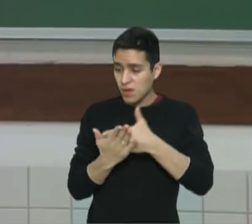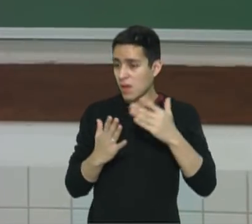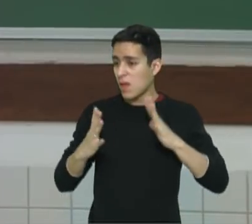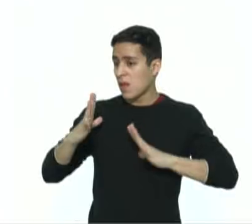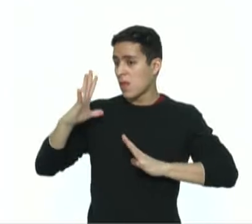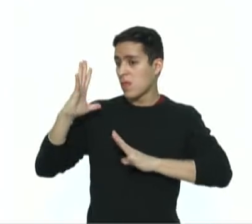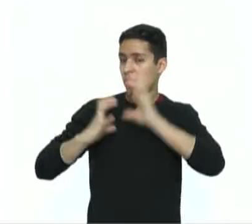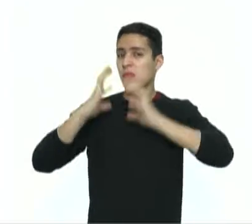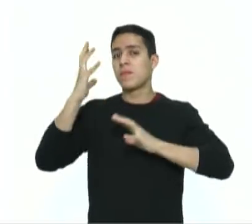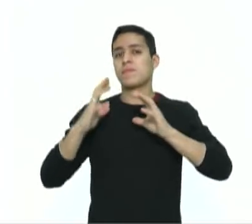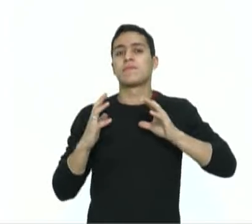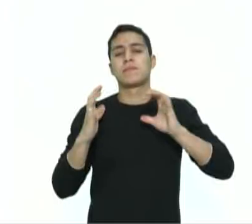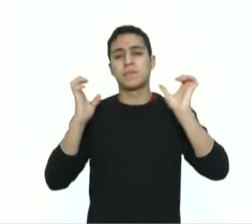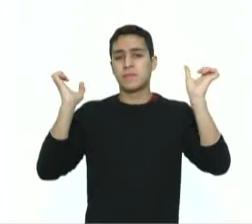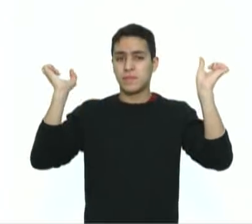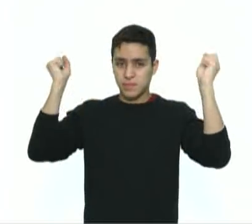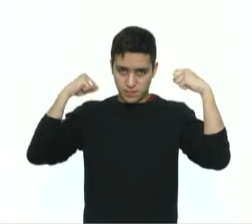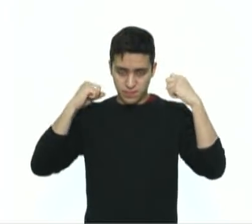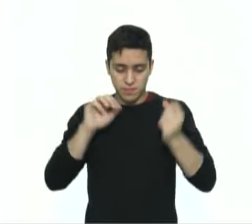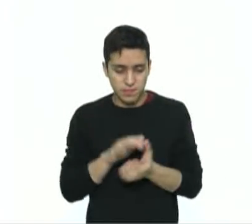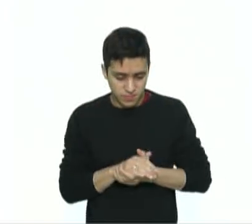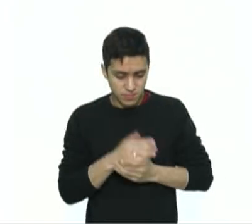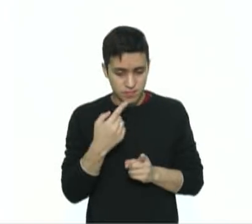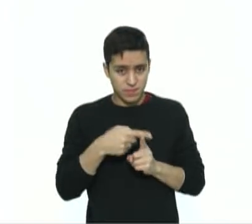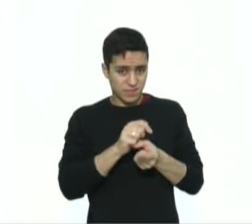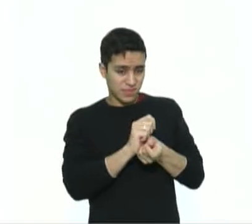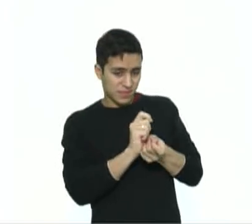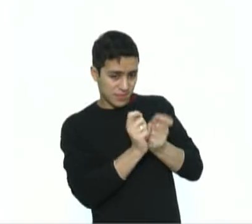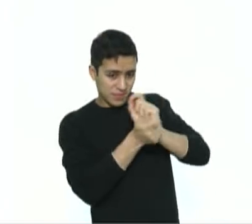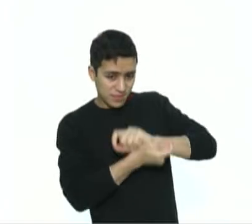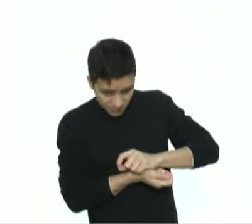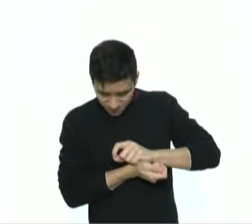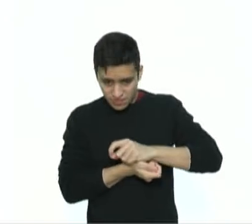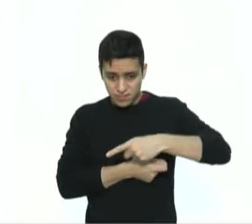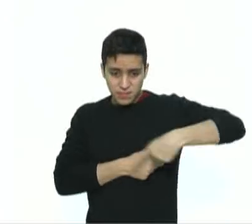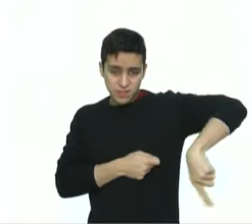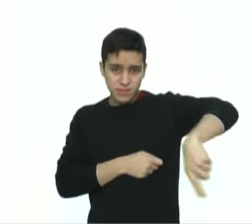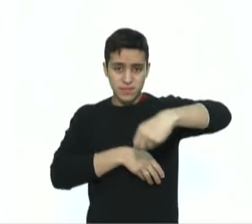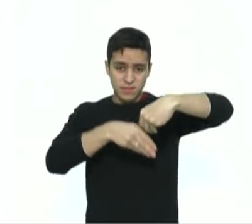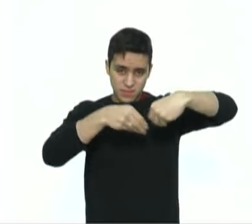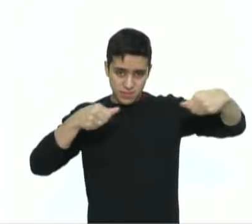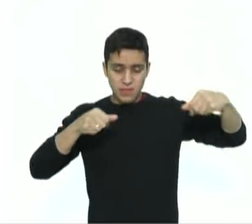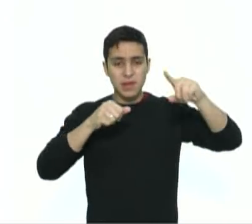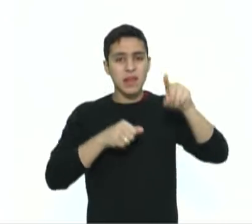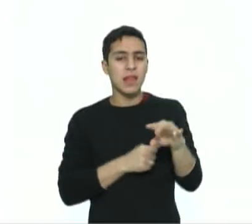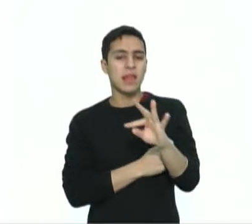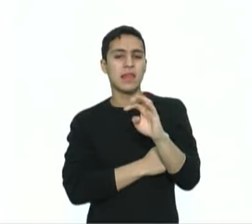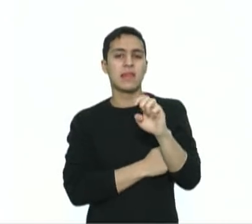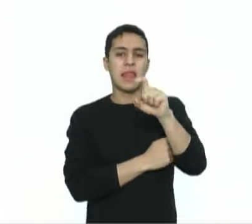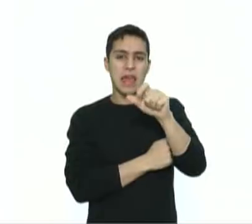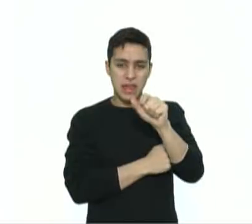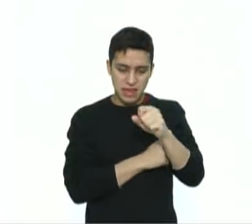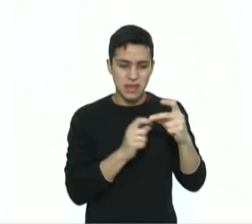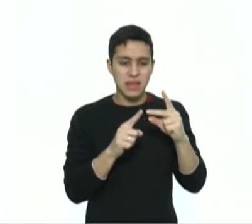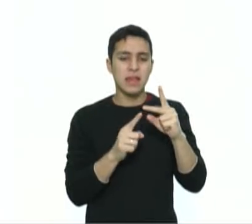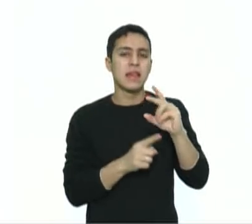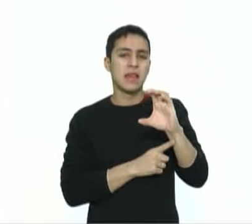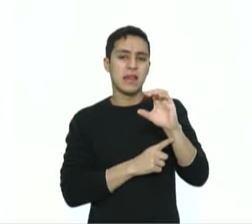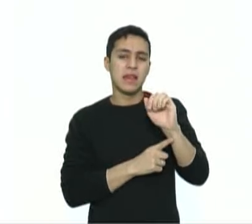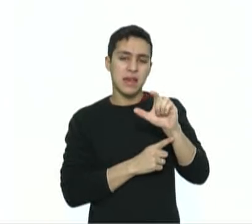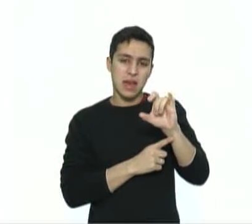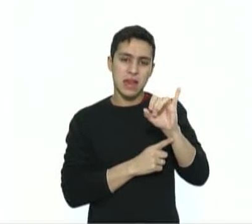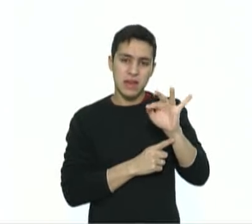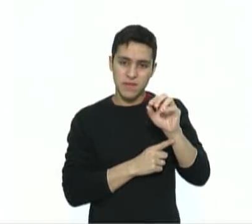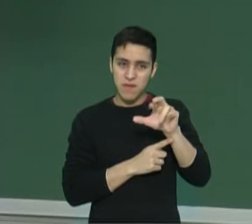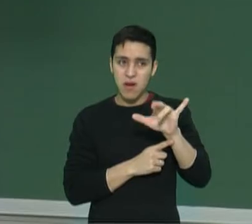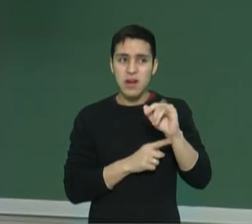México para a adequação dos territórios que hoje são o Texas e a Califórnia, que eram pertencentes